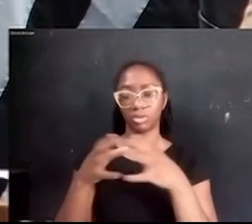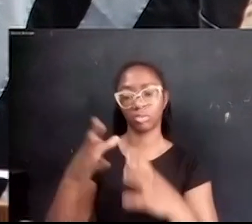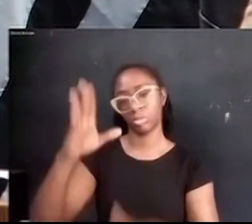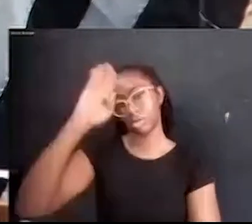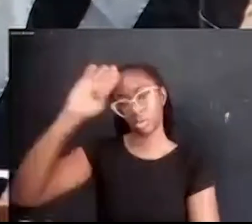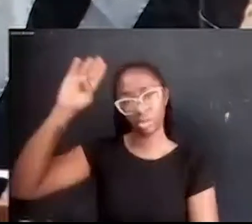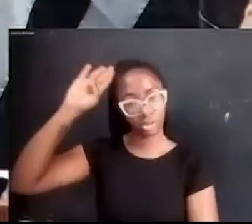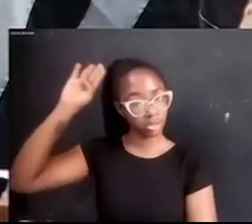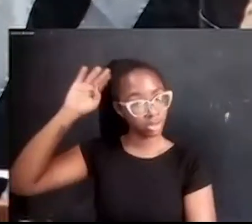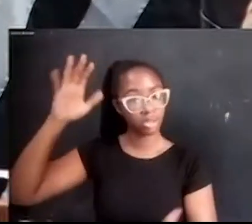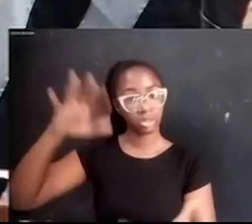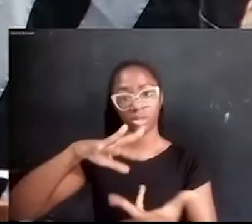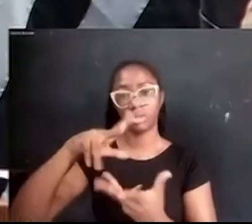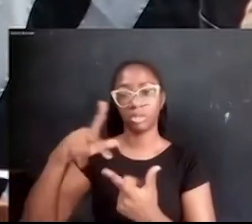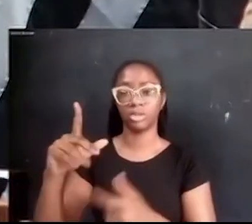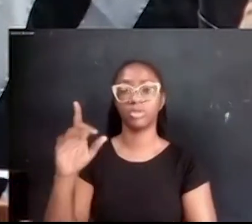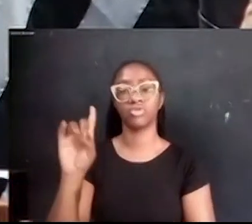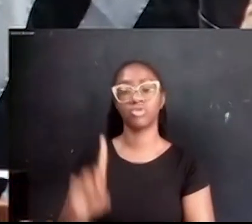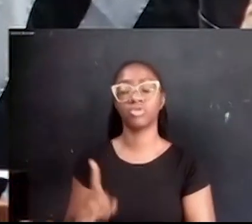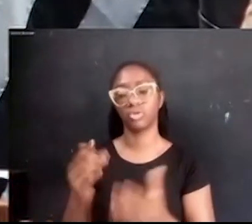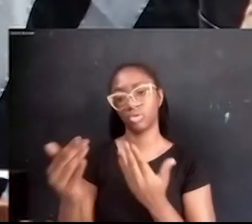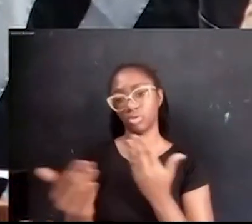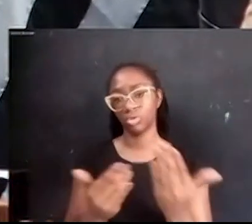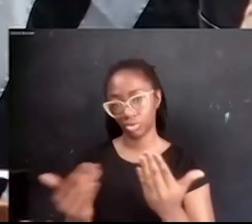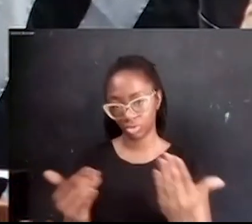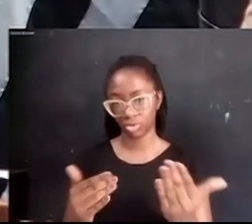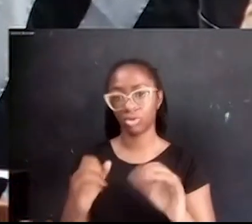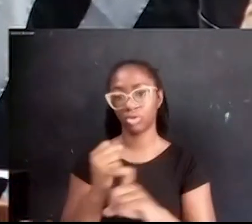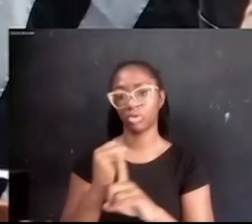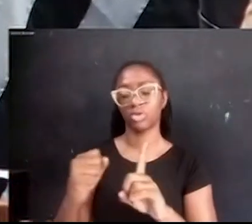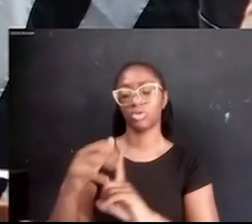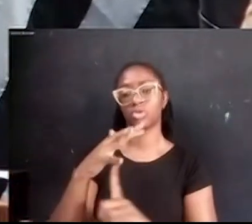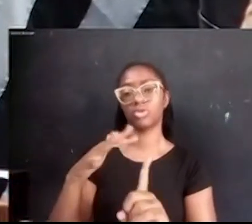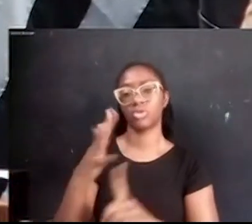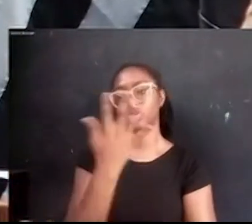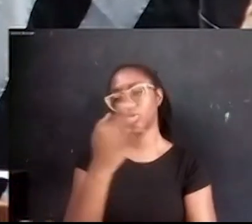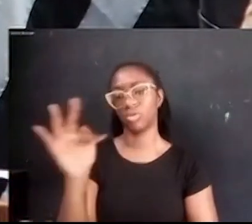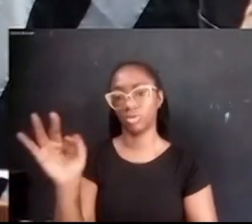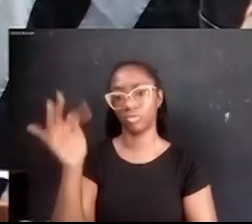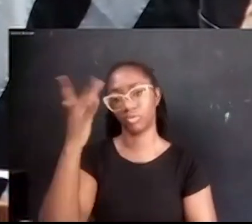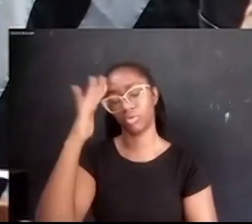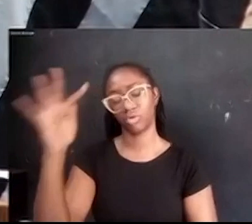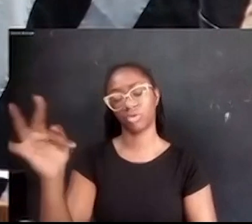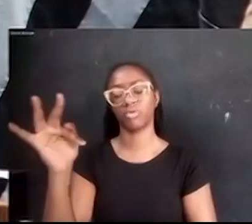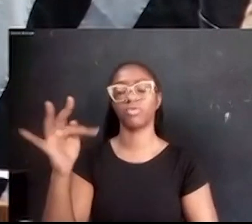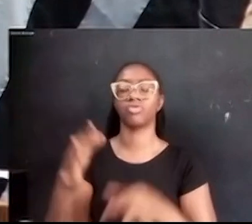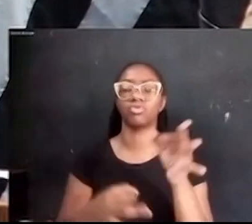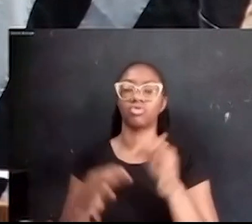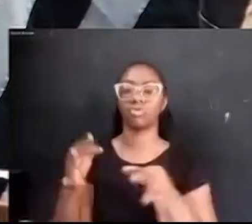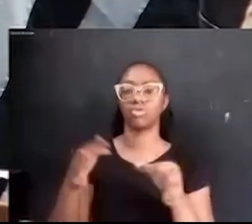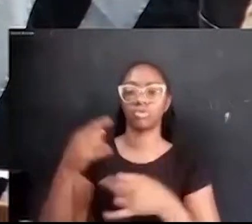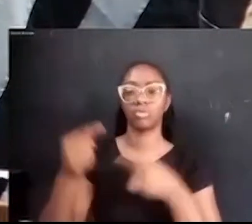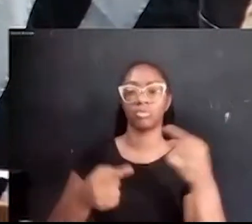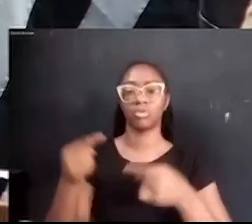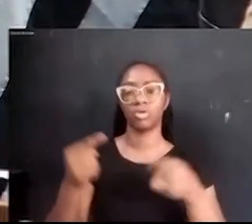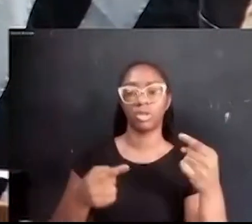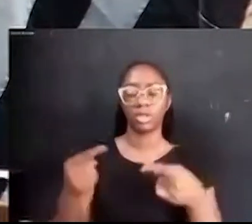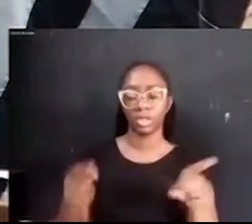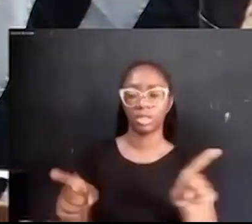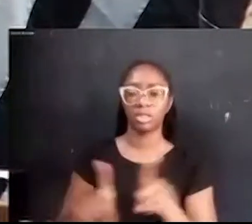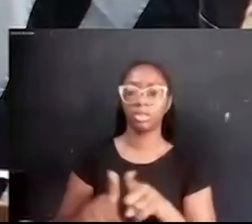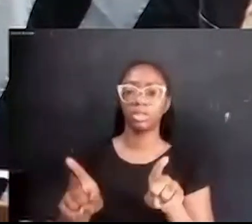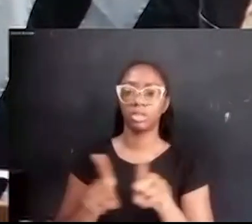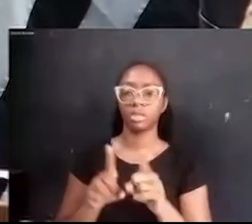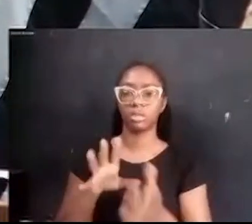Comparado, membro da Sociedade Francesa de Filosofia Jurídica e Política e membro fundador do Centre